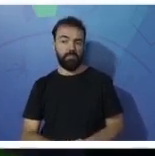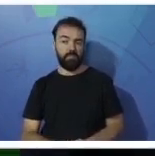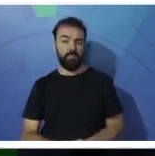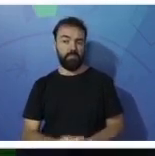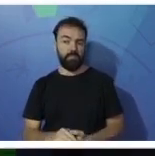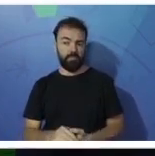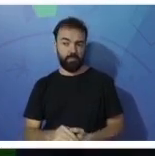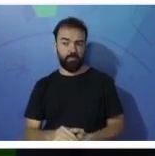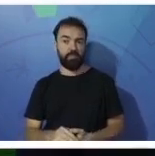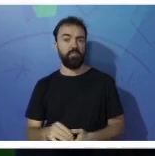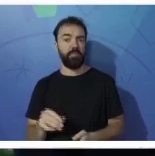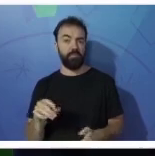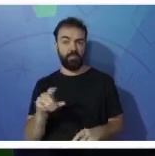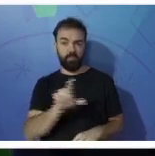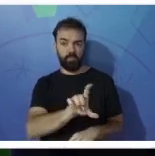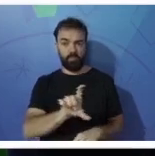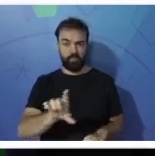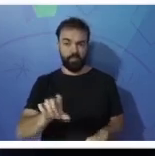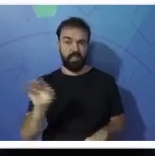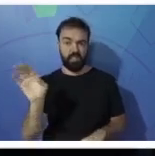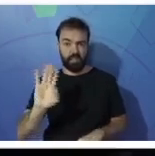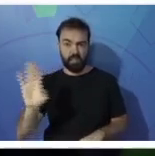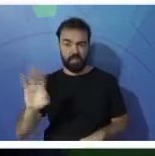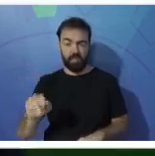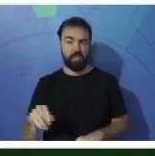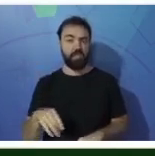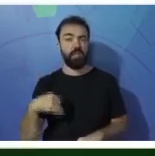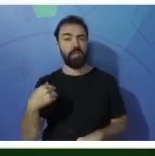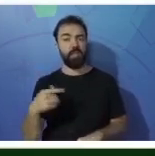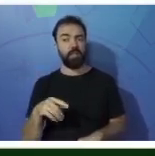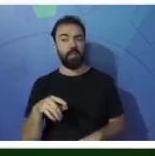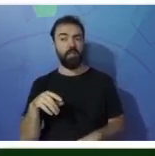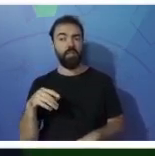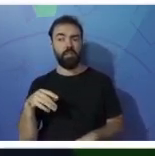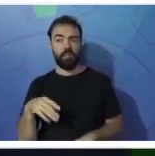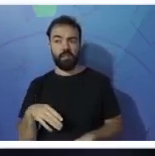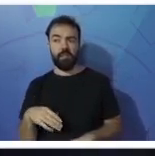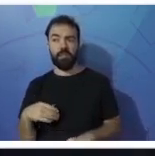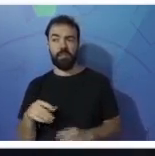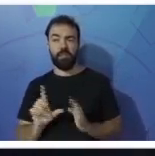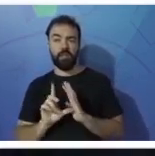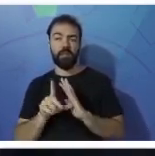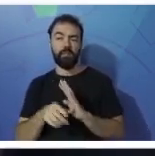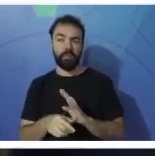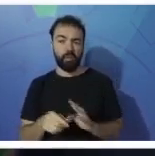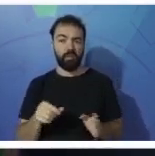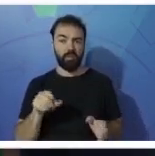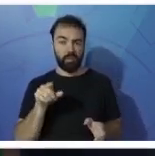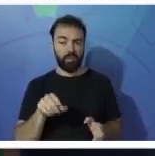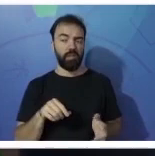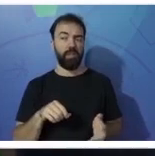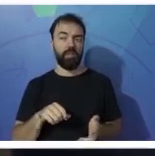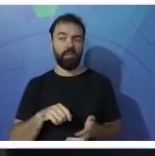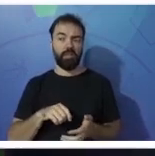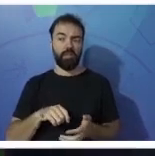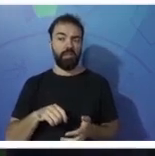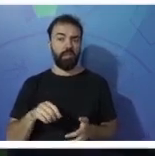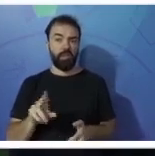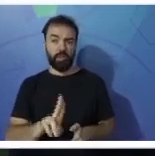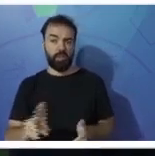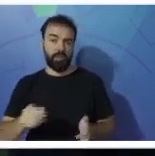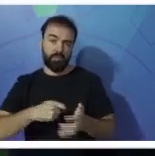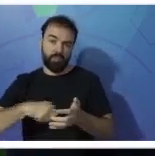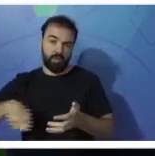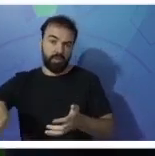tá? Você coloca a despedida. Como o Papai Noel se despediu em sua carta? Vamos ver?